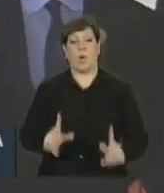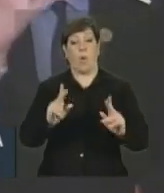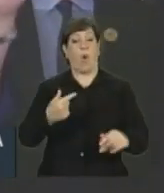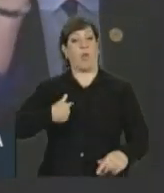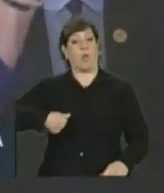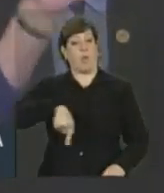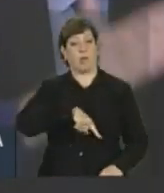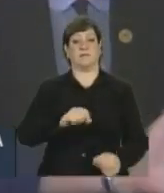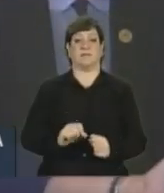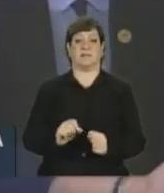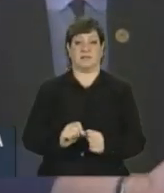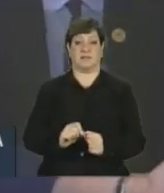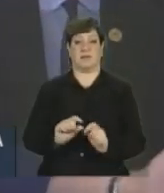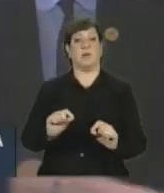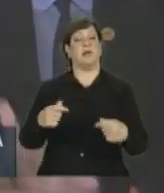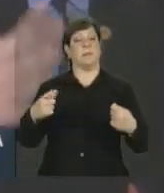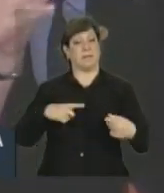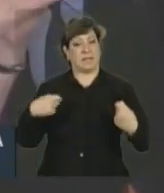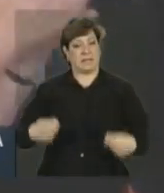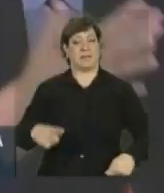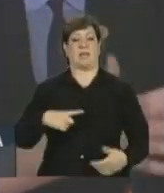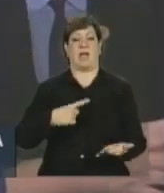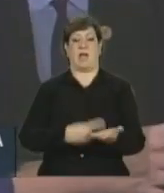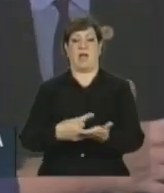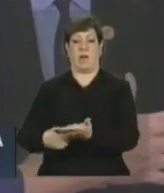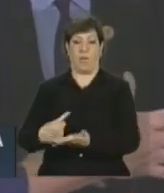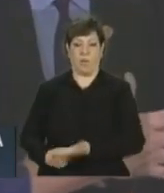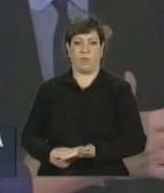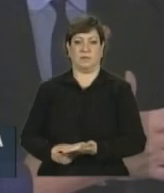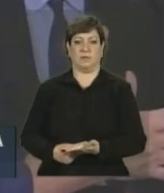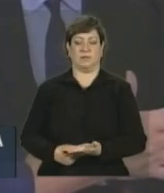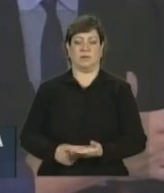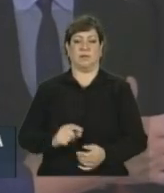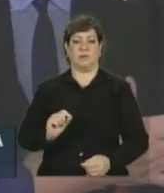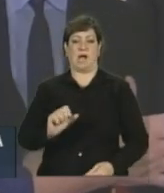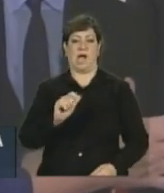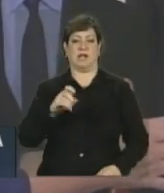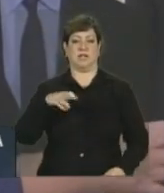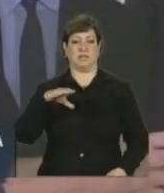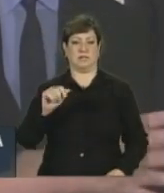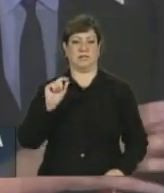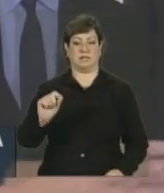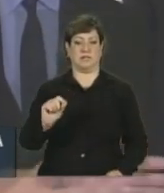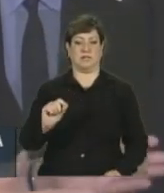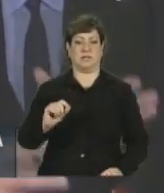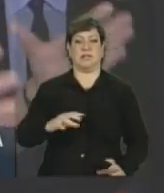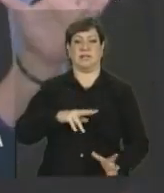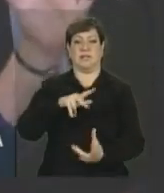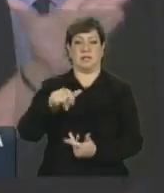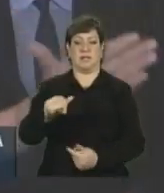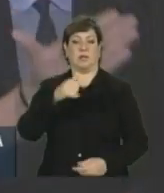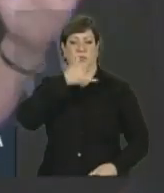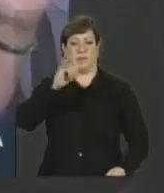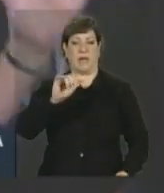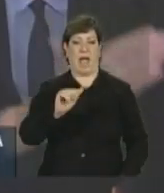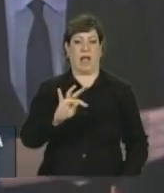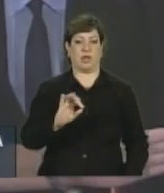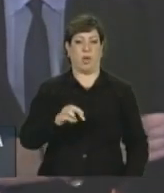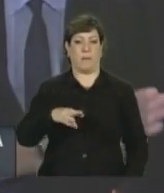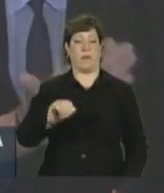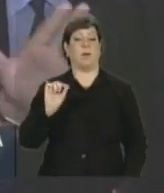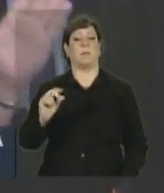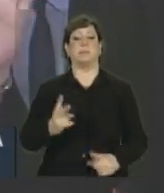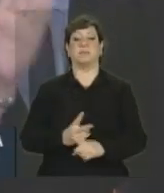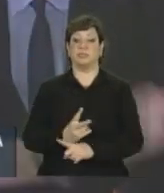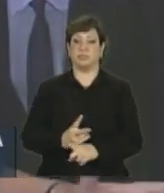fazemos. E que haja um acordo que se coloque a Agência Internacional de Energia Atômica a